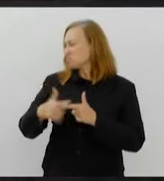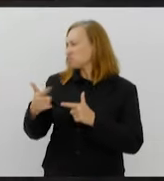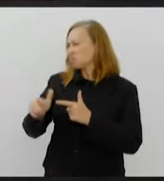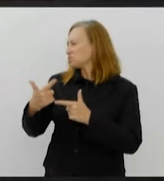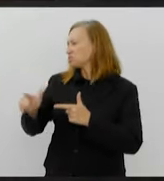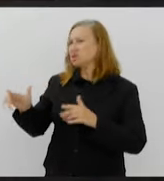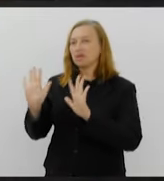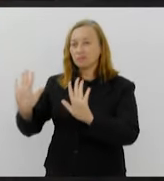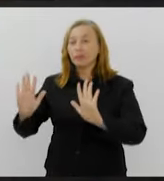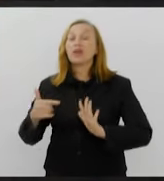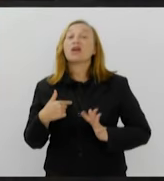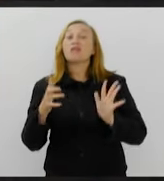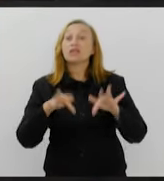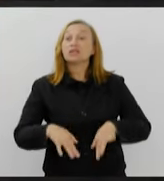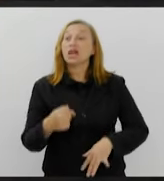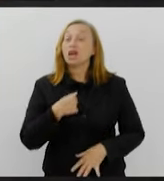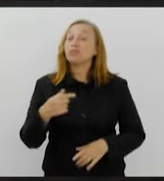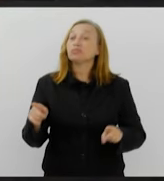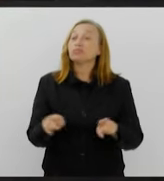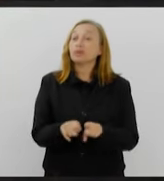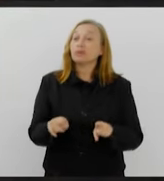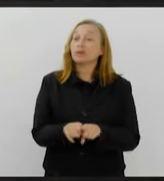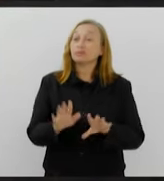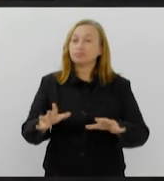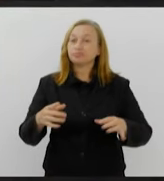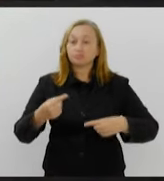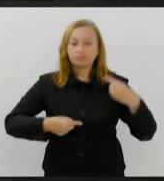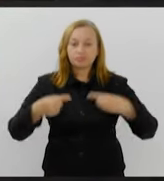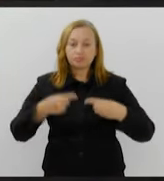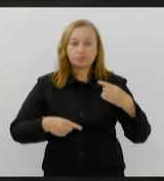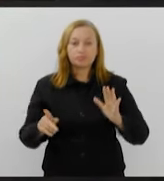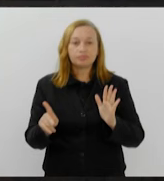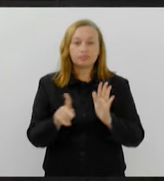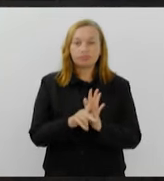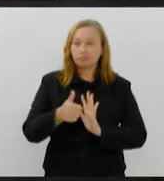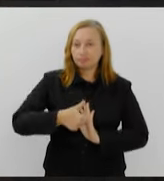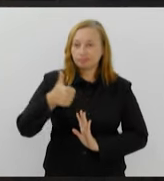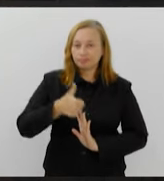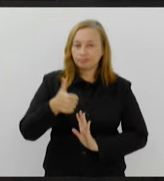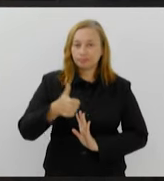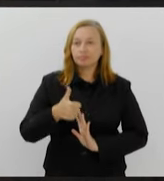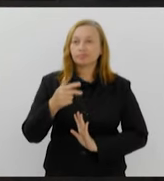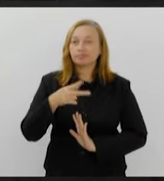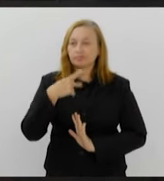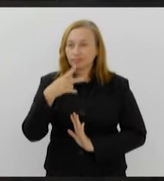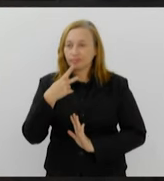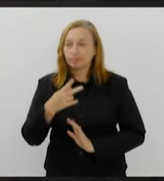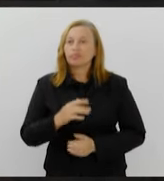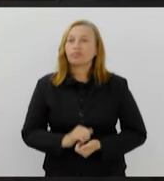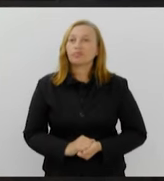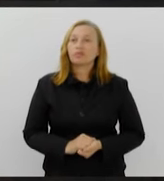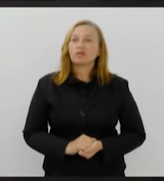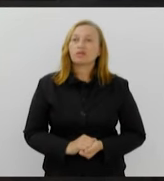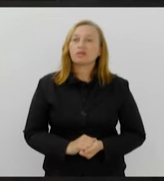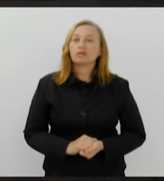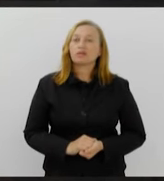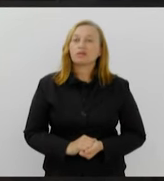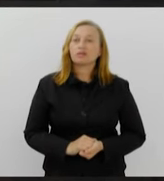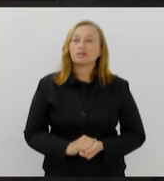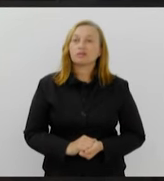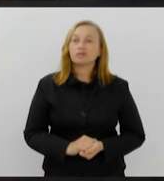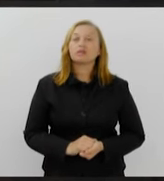de finalizar aqui também a discussão do primeiro projeto conforme acordado foi autógrafo